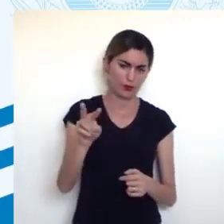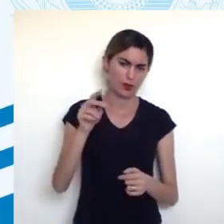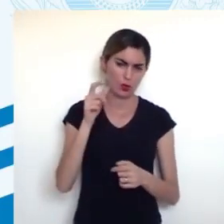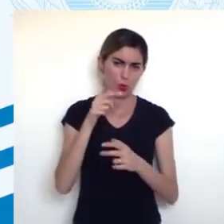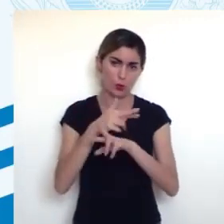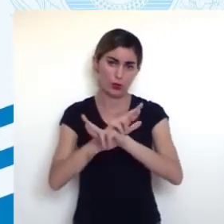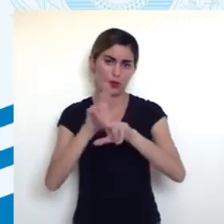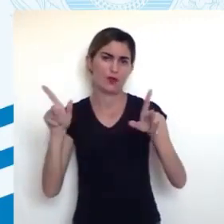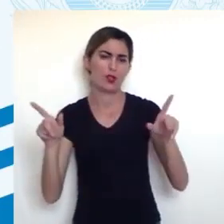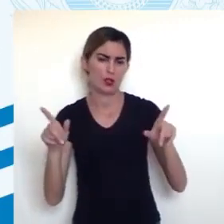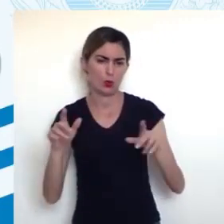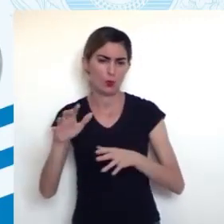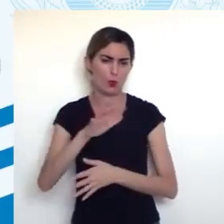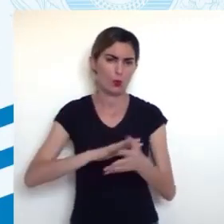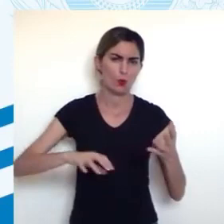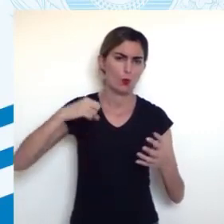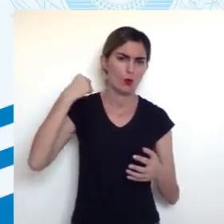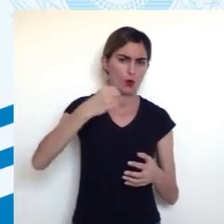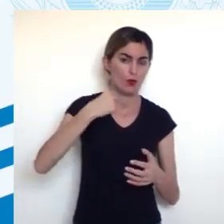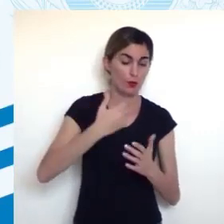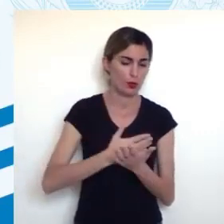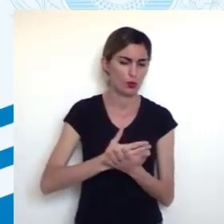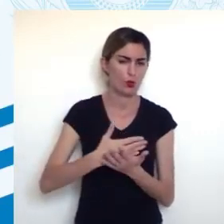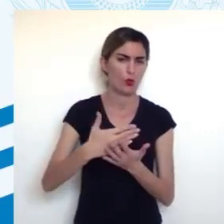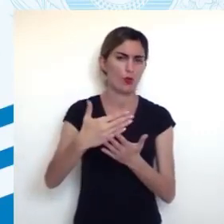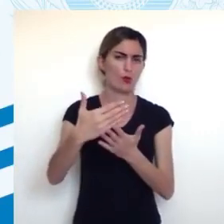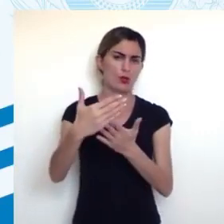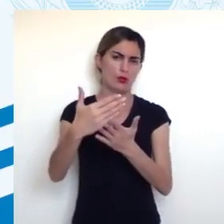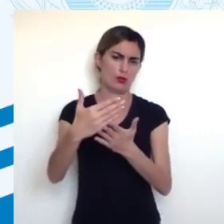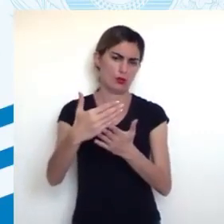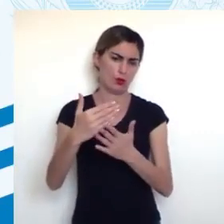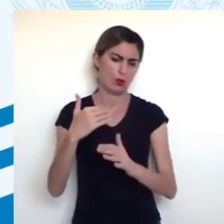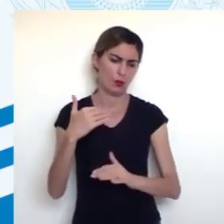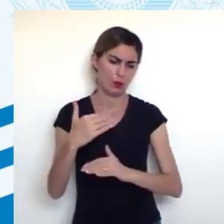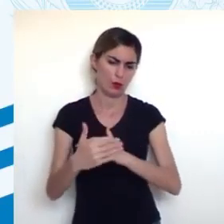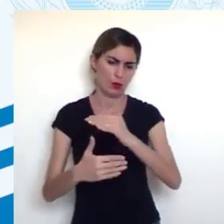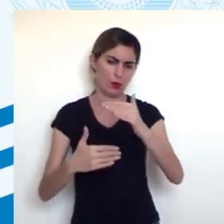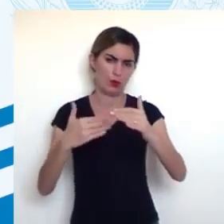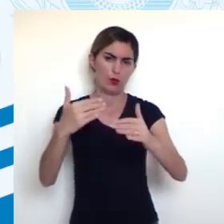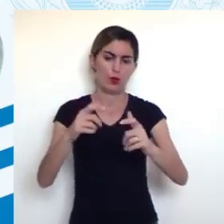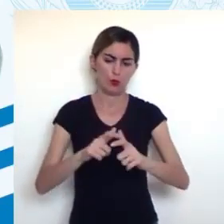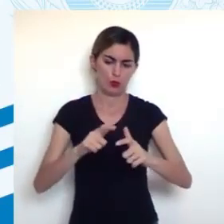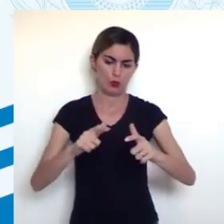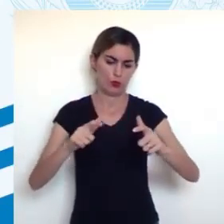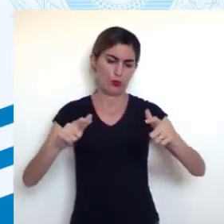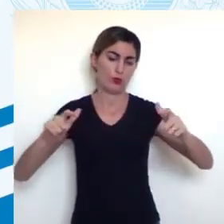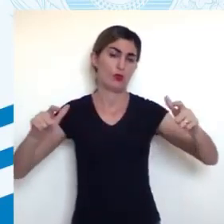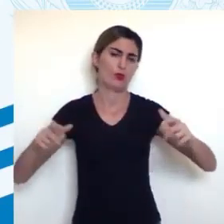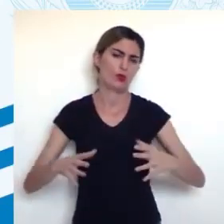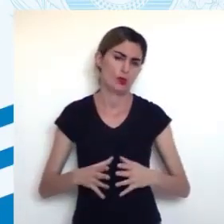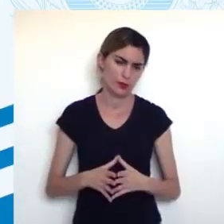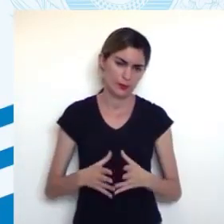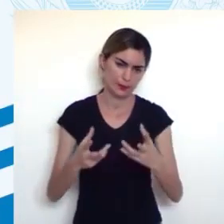diferente, que os movimentos estavam começando a crescer,